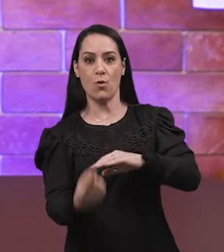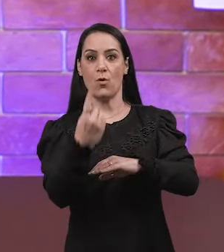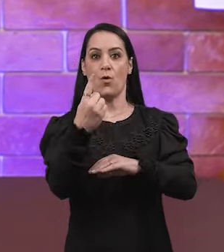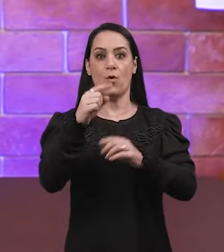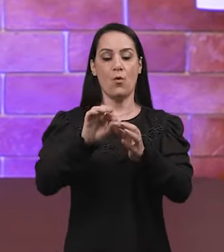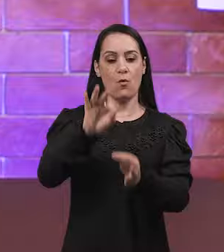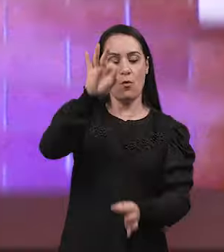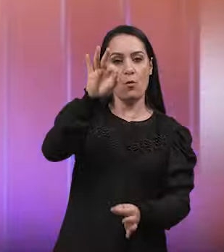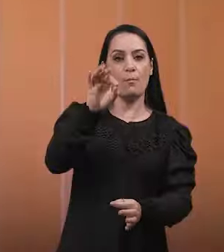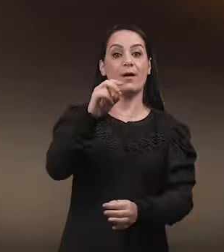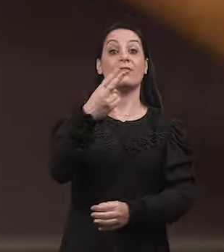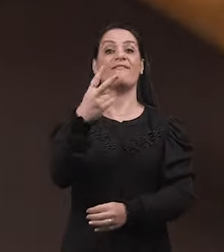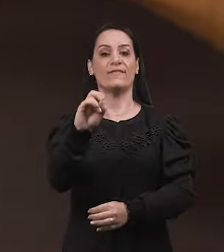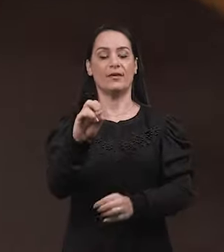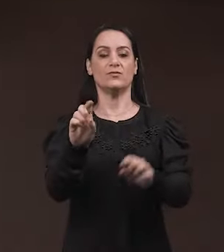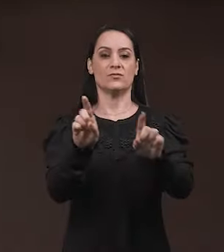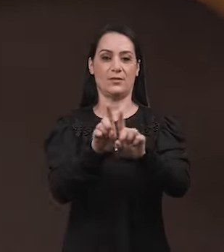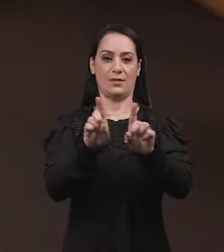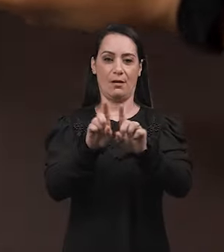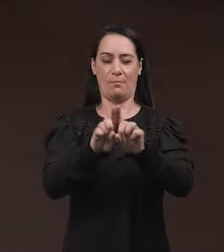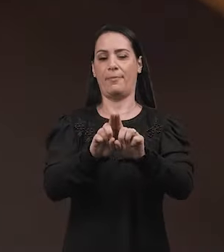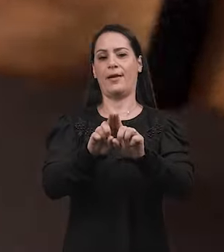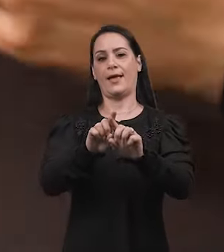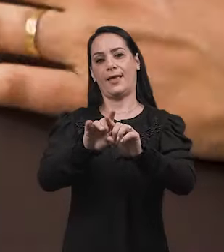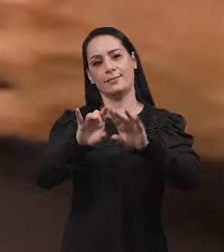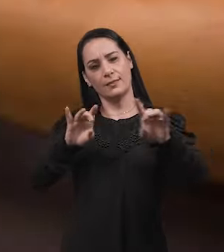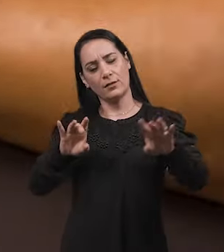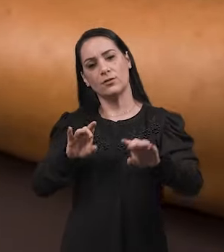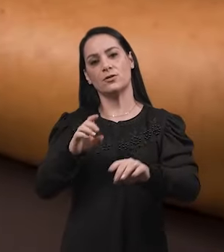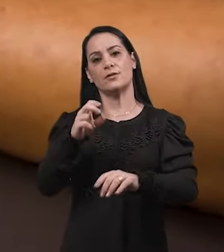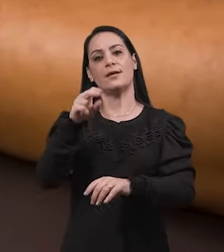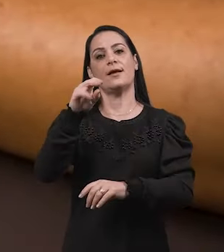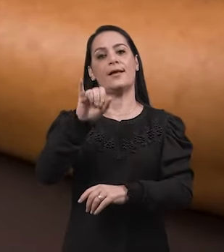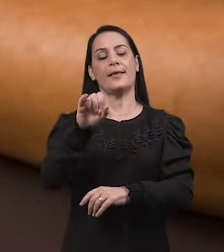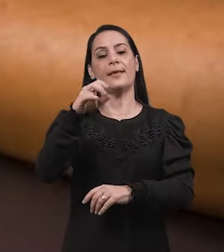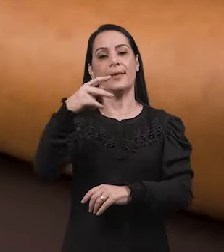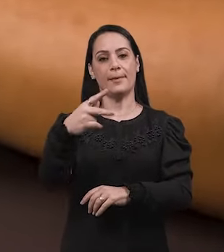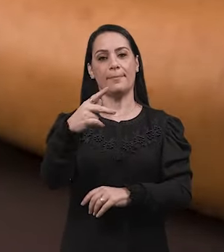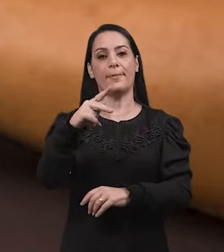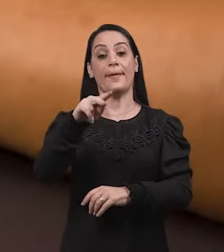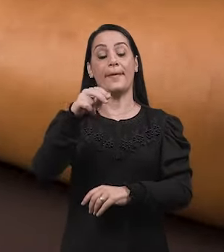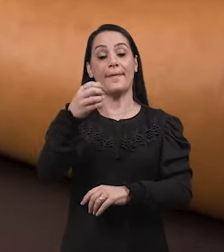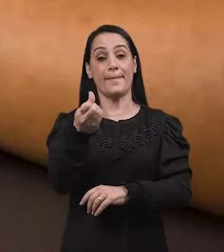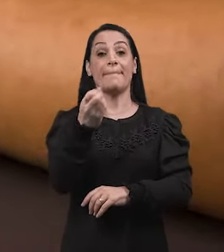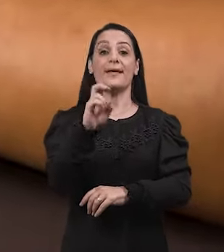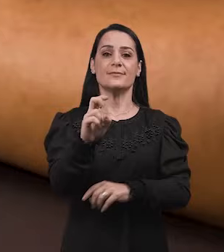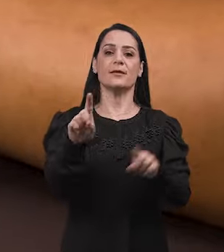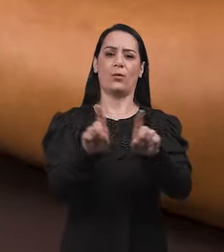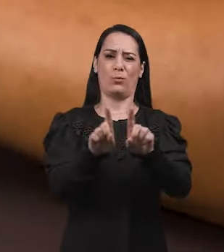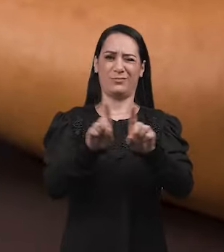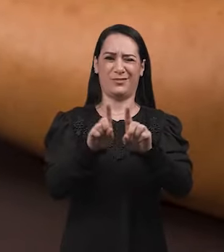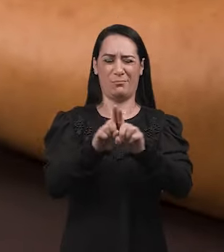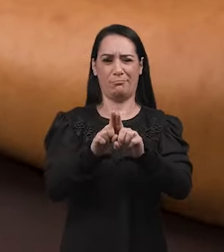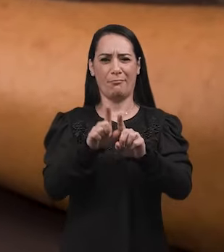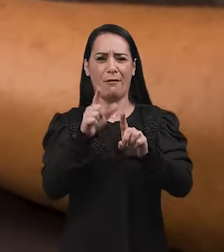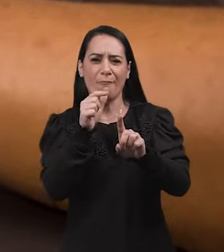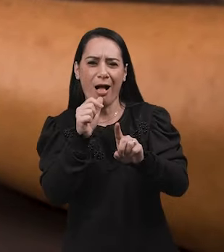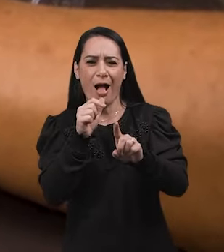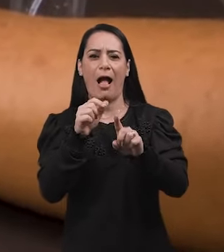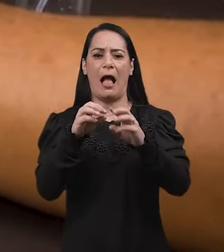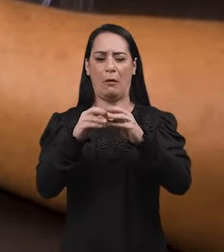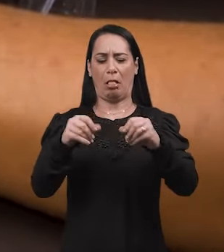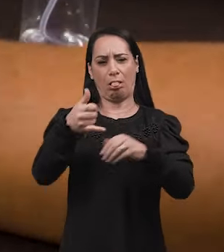até 1,20 m de altura e a tecnologia IP65 de proteção contra poeira, água e gordura,